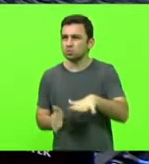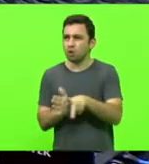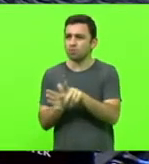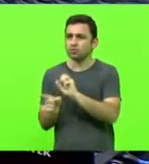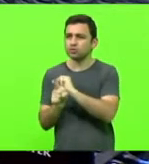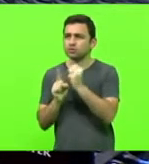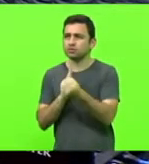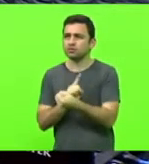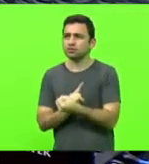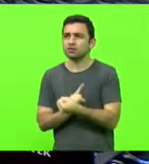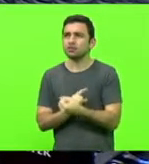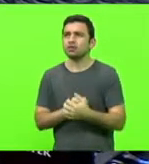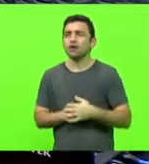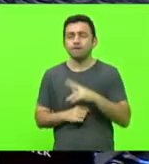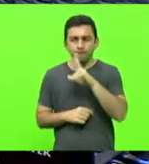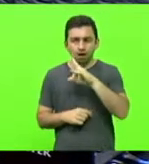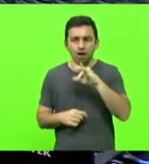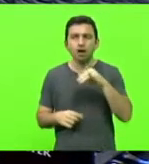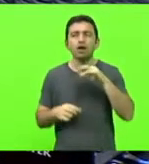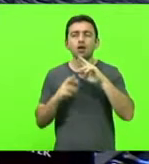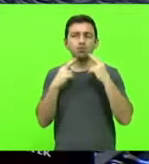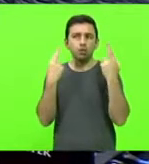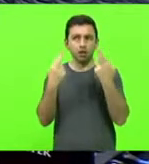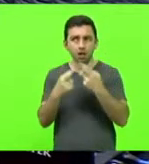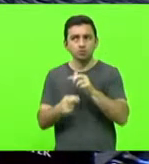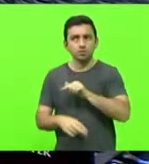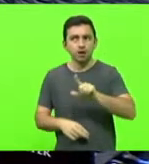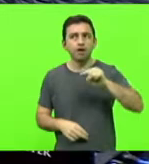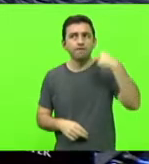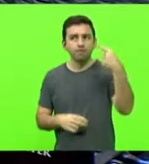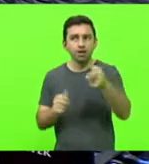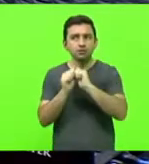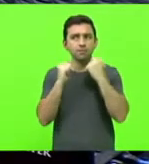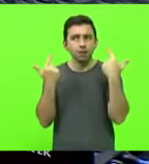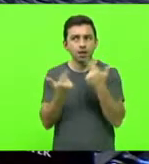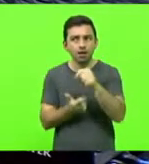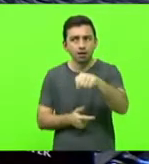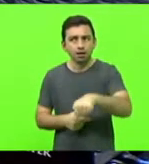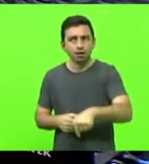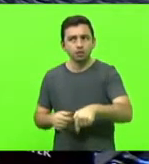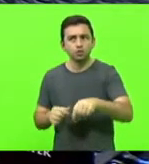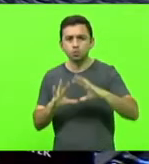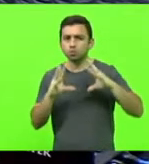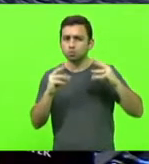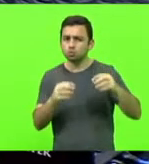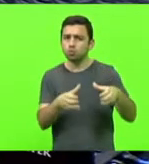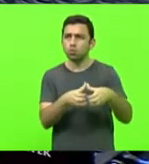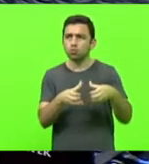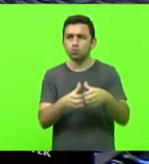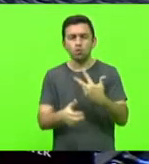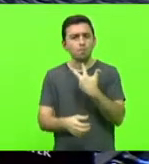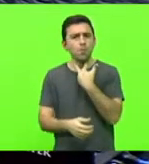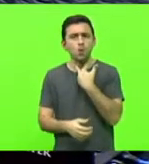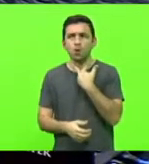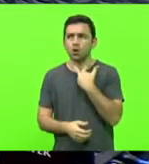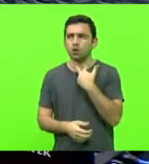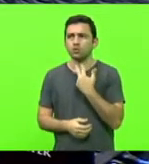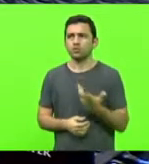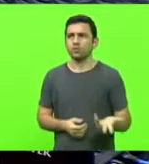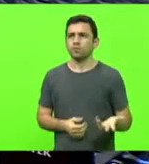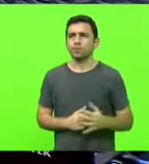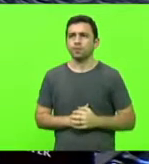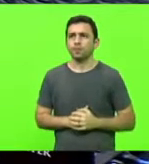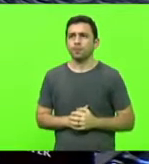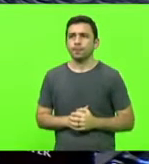A gente vai fazer até uma audiência semana que vem aqui na Assembleia, com todos os envolvidos, para que isso não aconteça. Então, o deputado